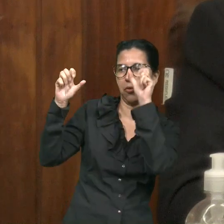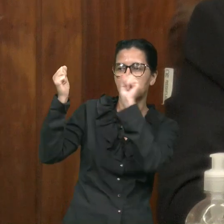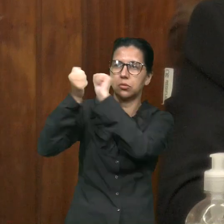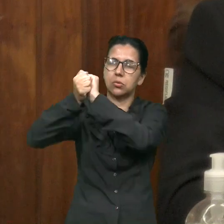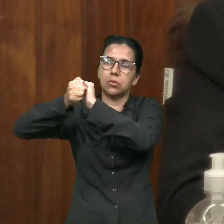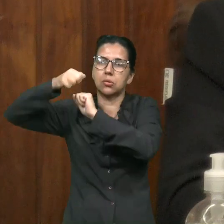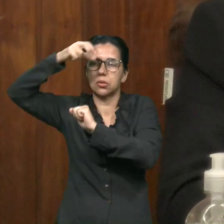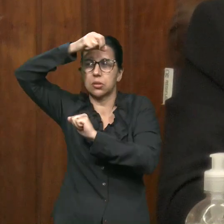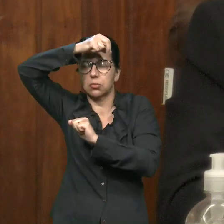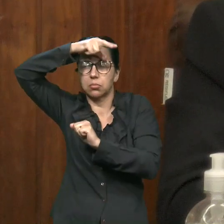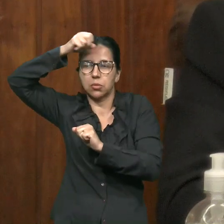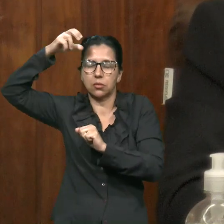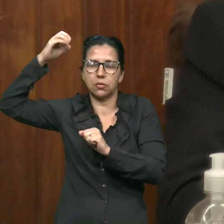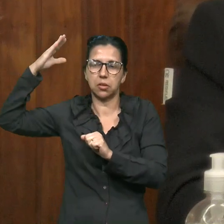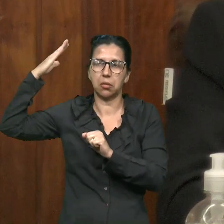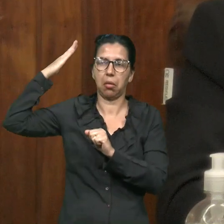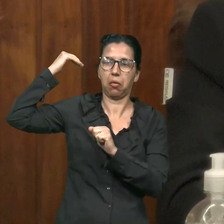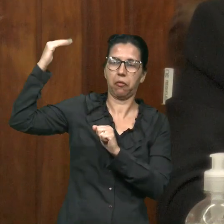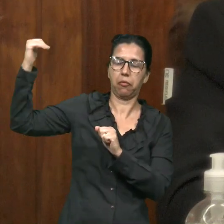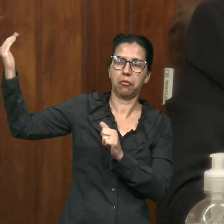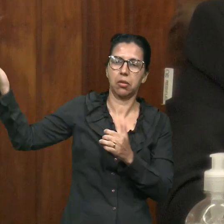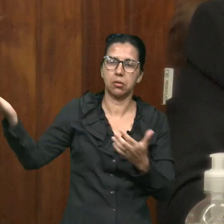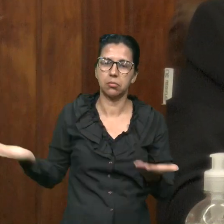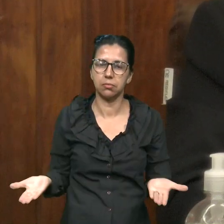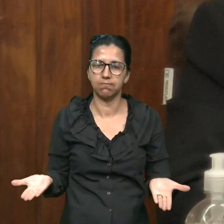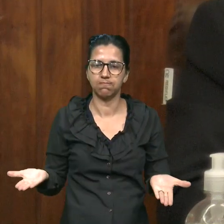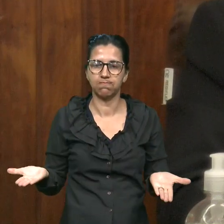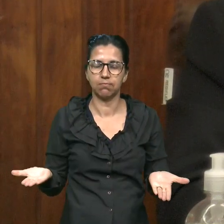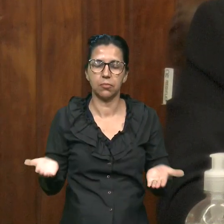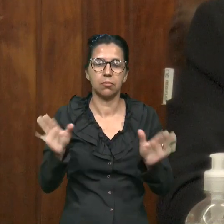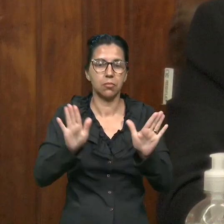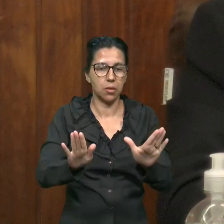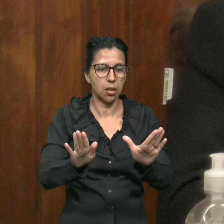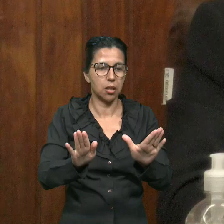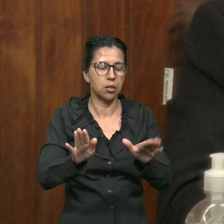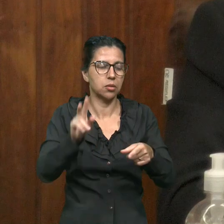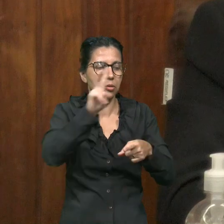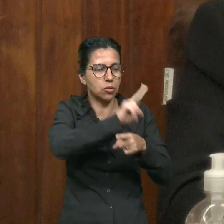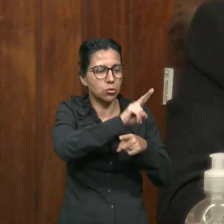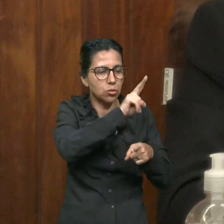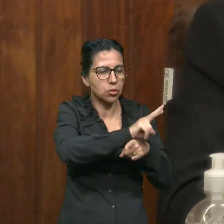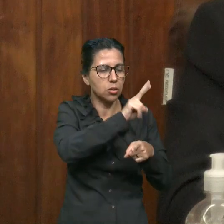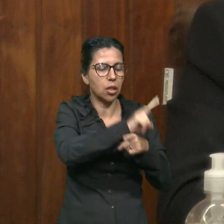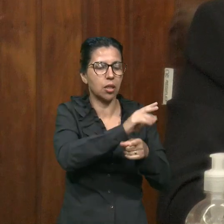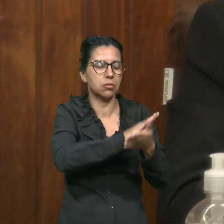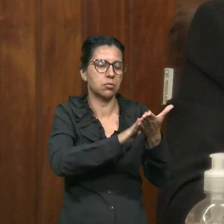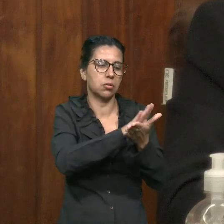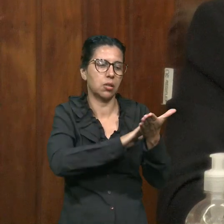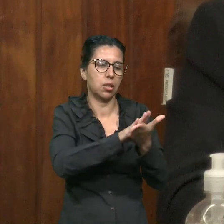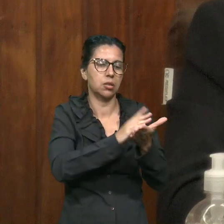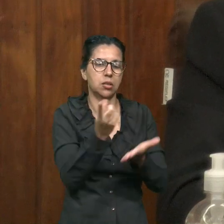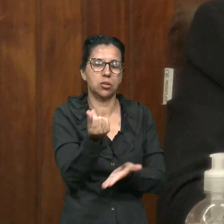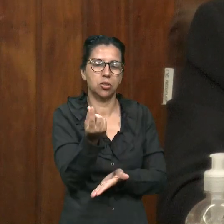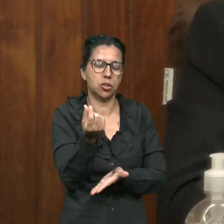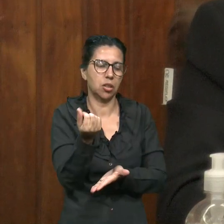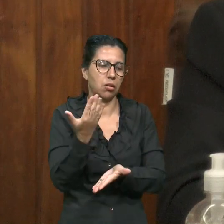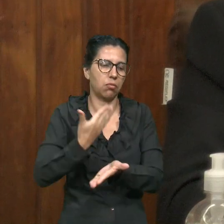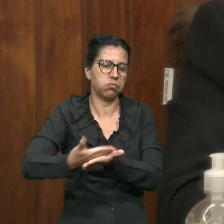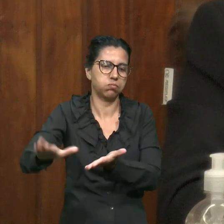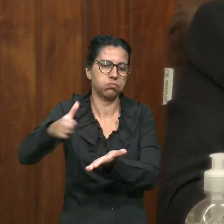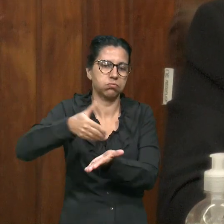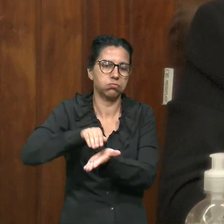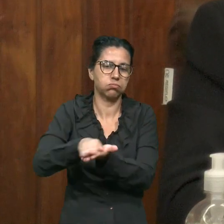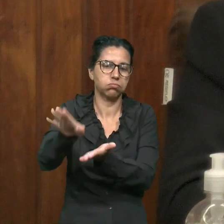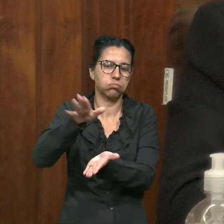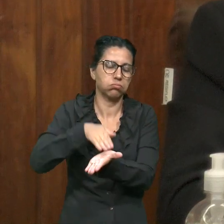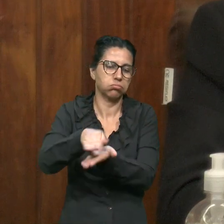prefeito, buscando autopromoção, que cuidar e zelar pelo dinheiro público jogado pelo ralo, enquanto a população sofre pelo